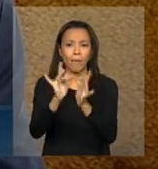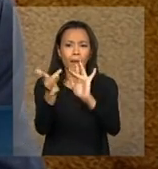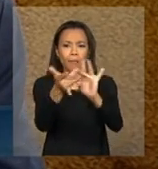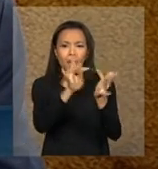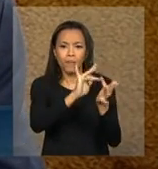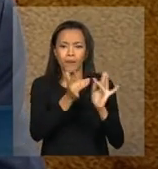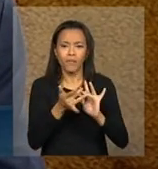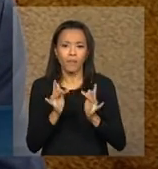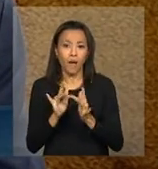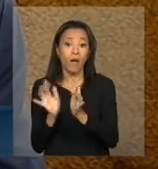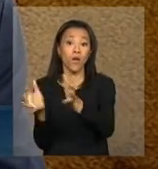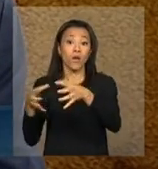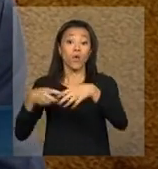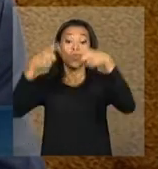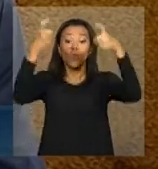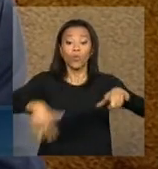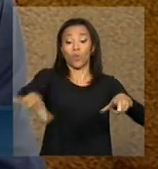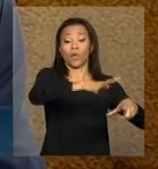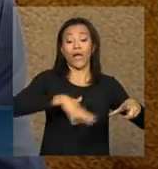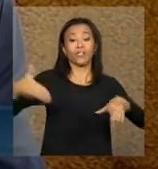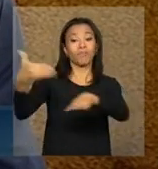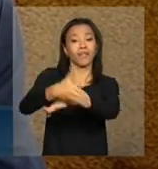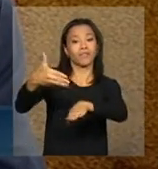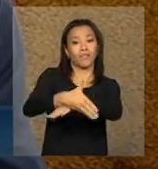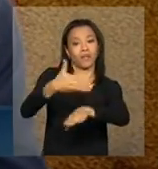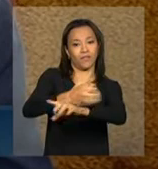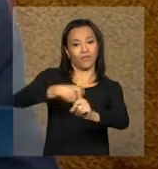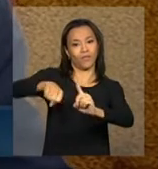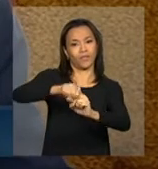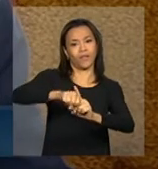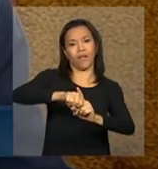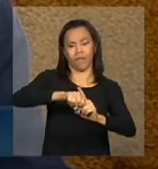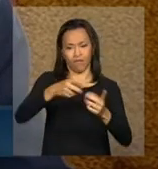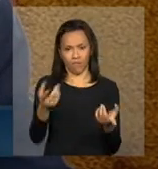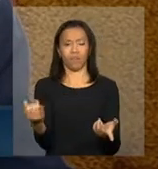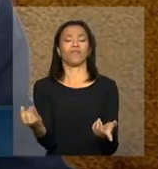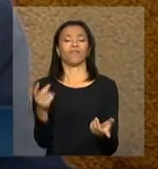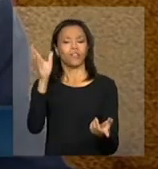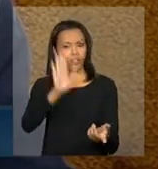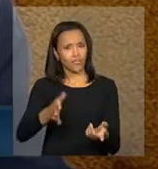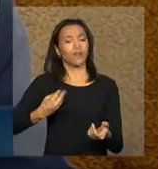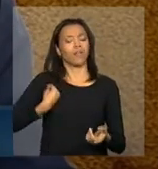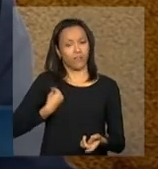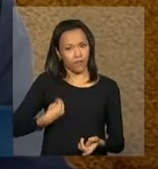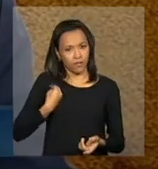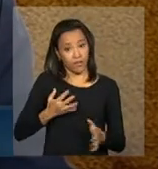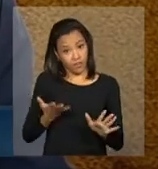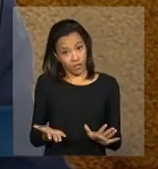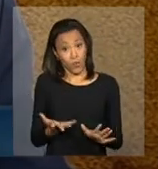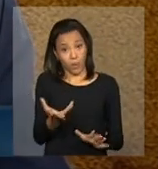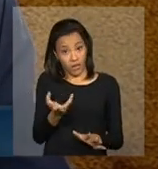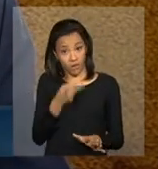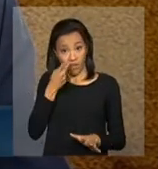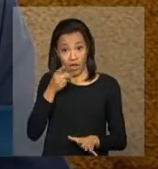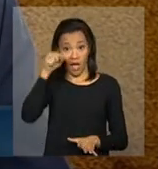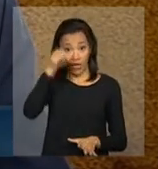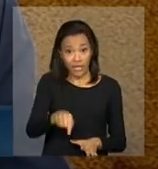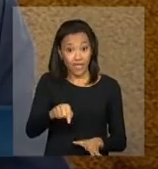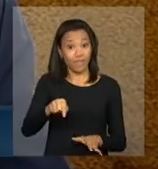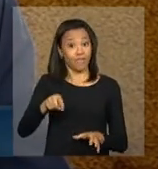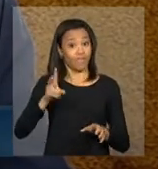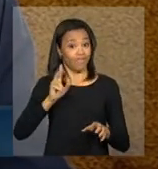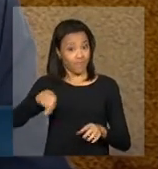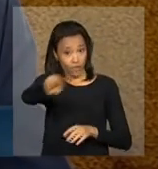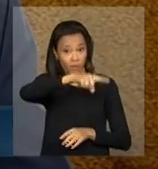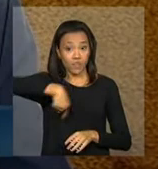de participação social já existentes, com os demais espaços de participação social já existentes. Então, eu queria frisar bastante com vocês